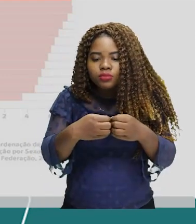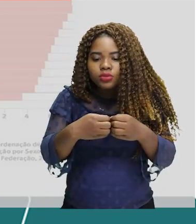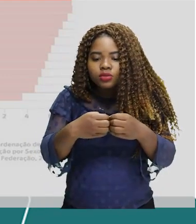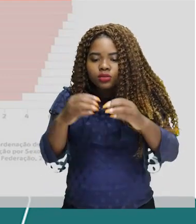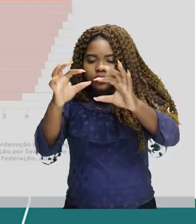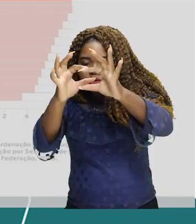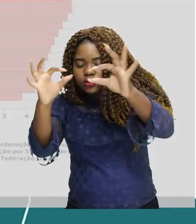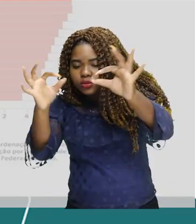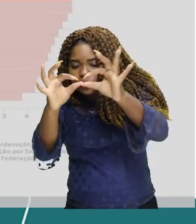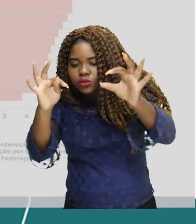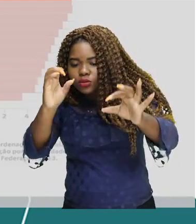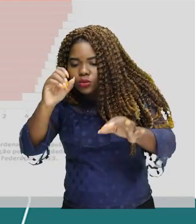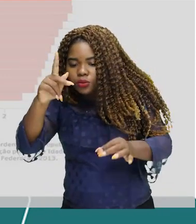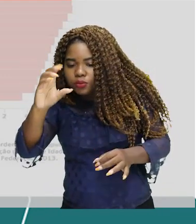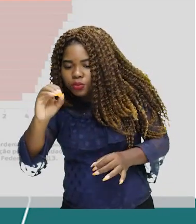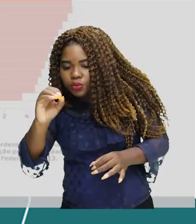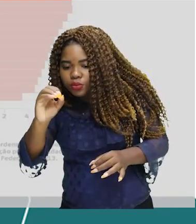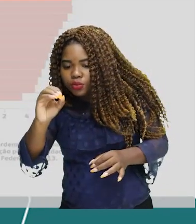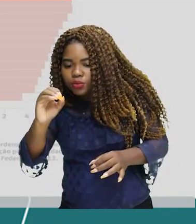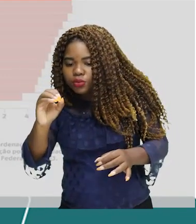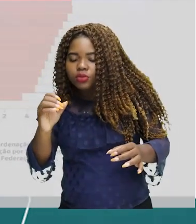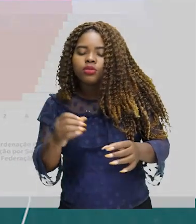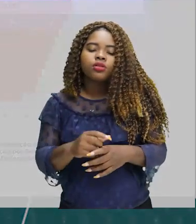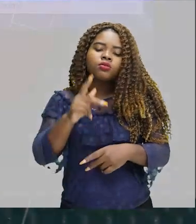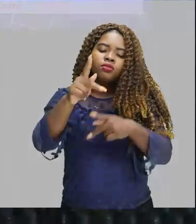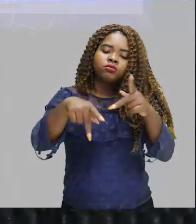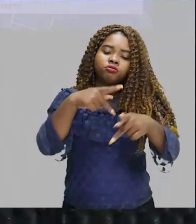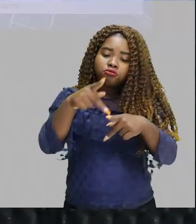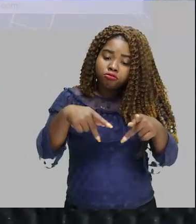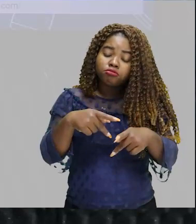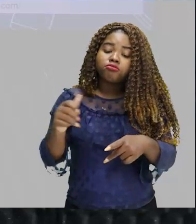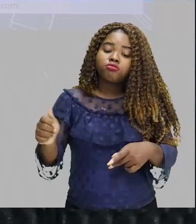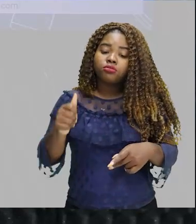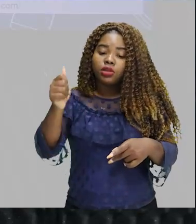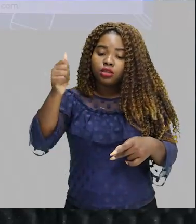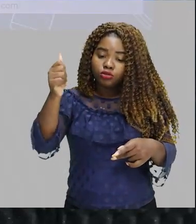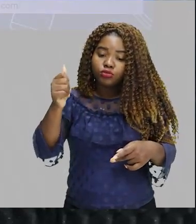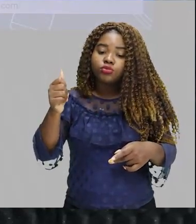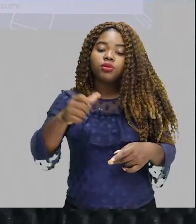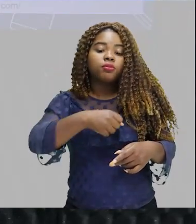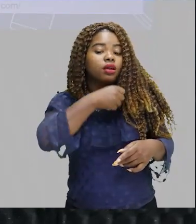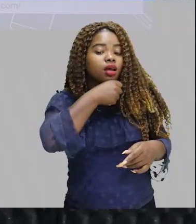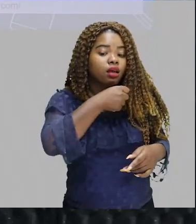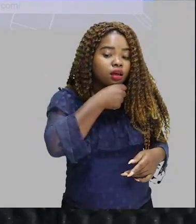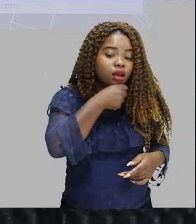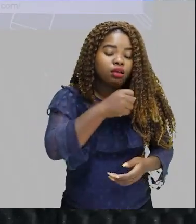da pirâmide, ou seja, nós já vamos ter uma população de adulta para idosa. E em